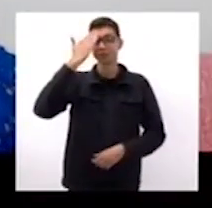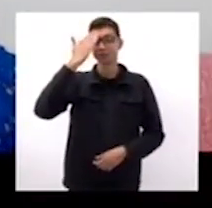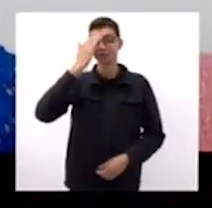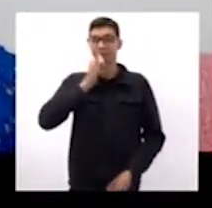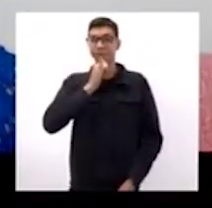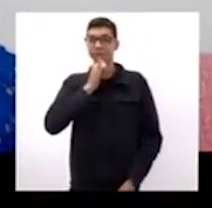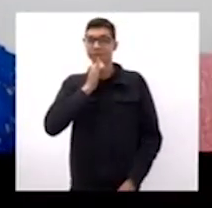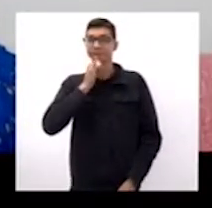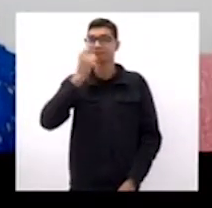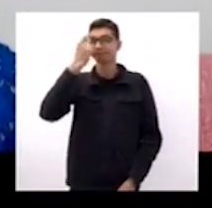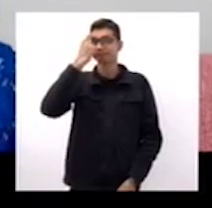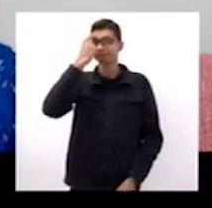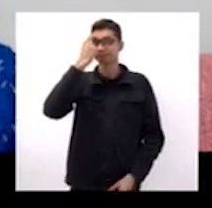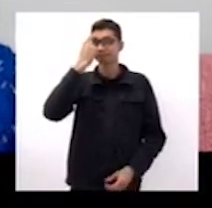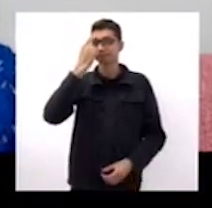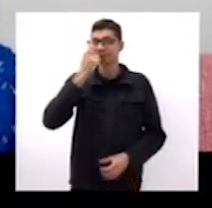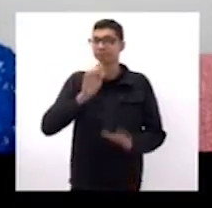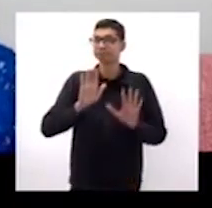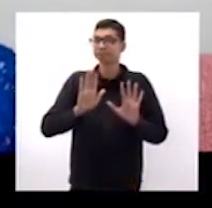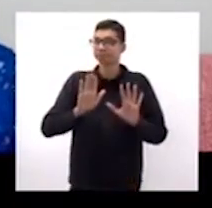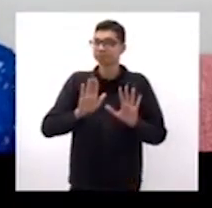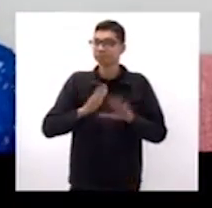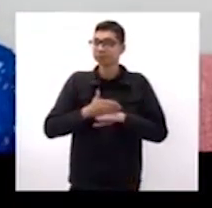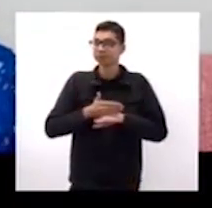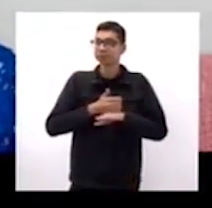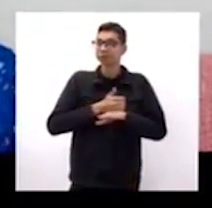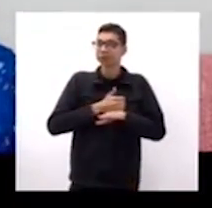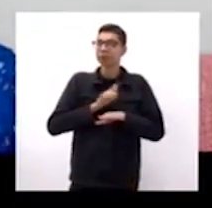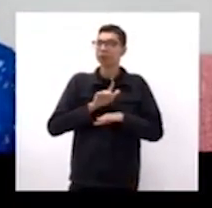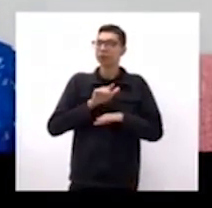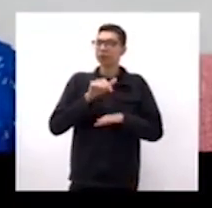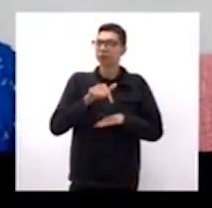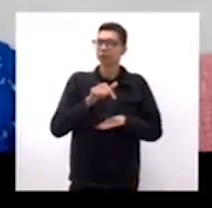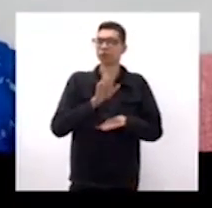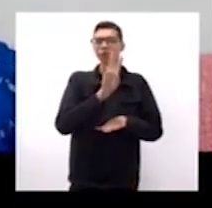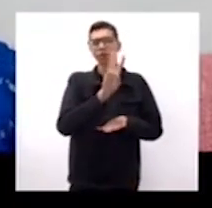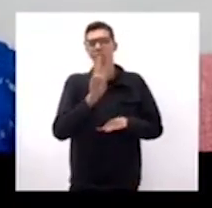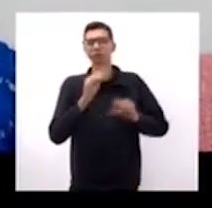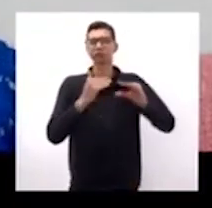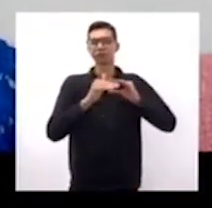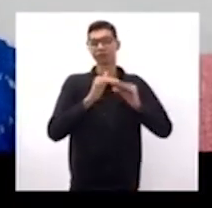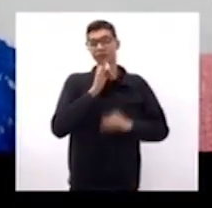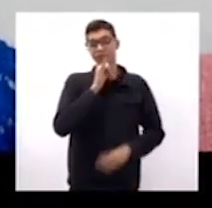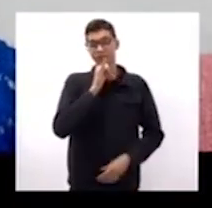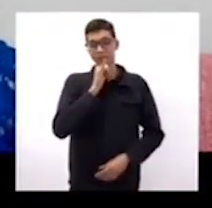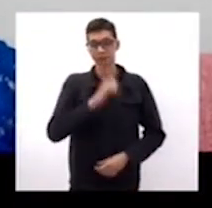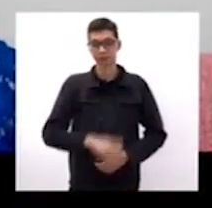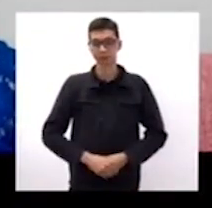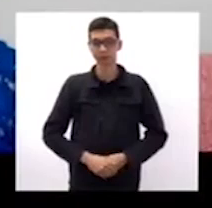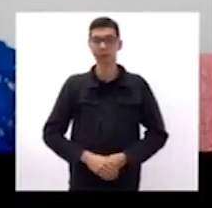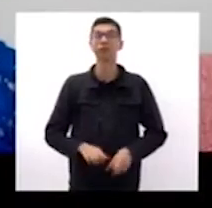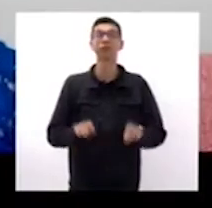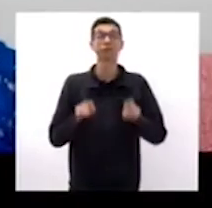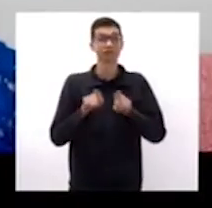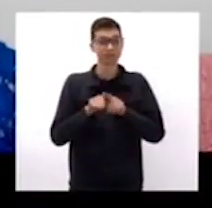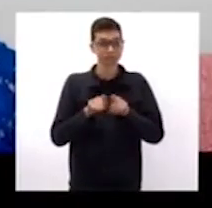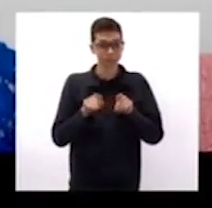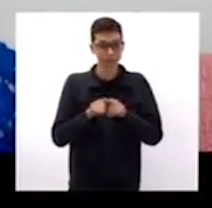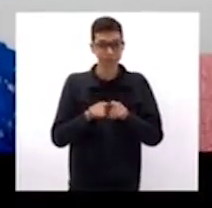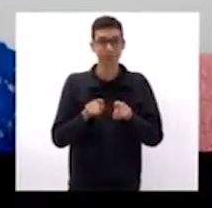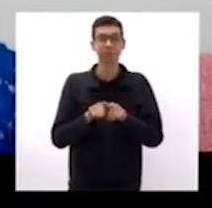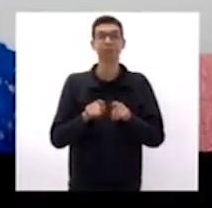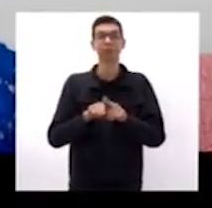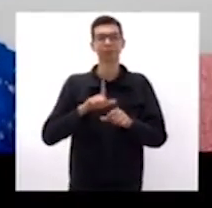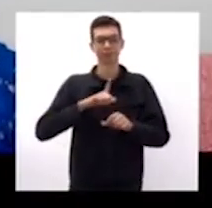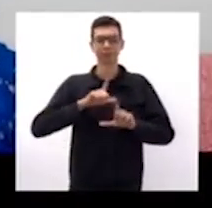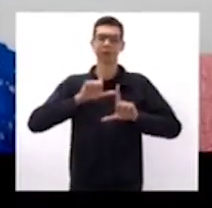link naquele ambiente? Outro exemplo que a gente pode dar por aqui é, por exemplo, quando você escreve com